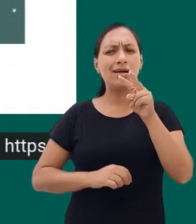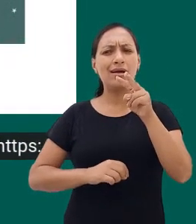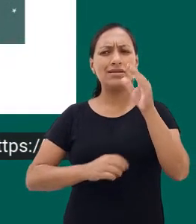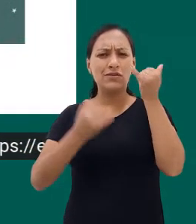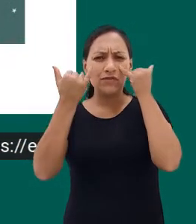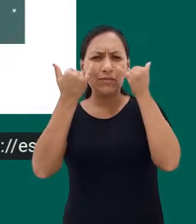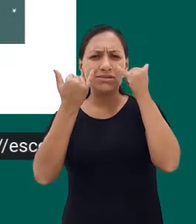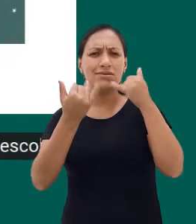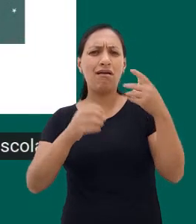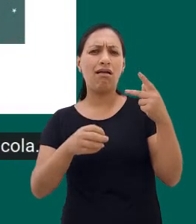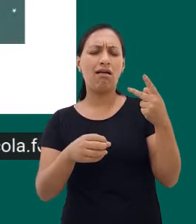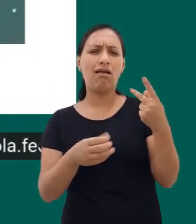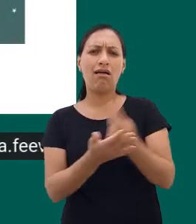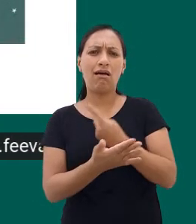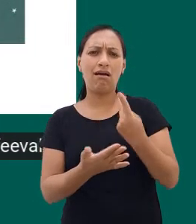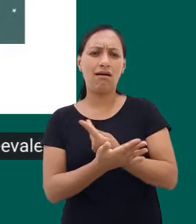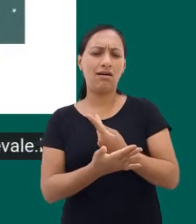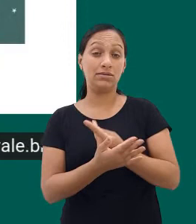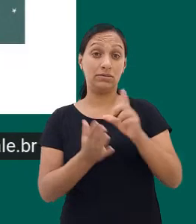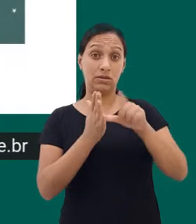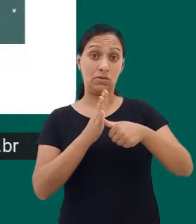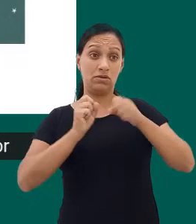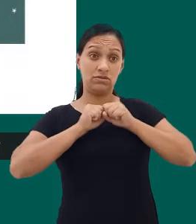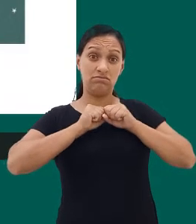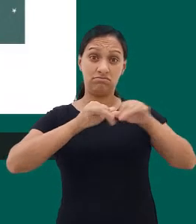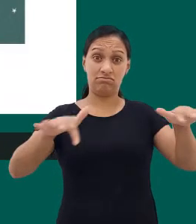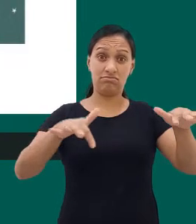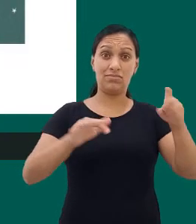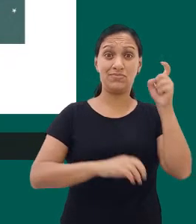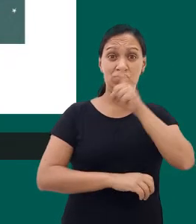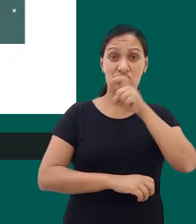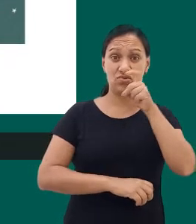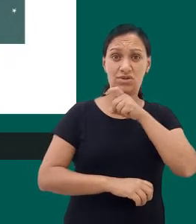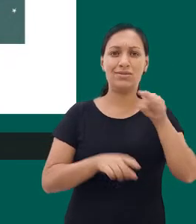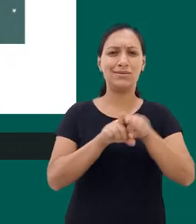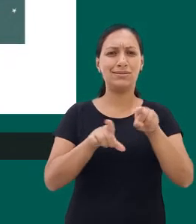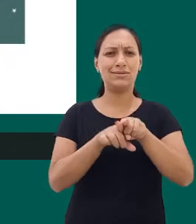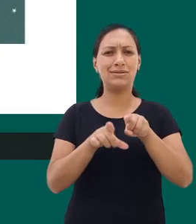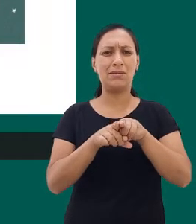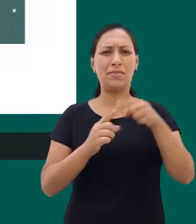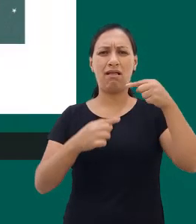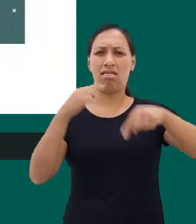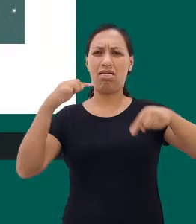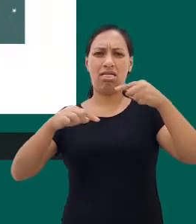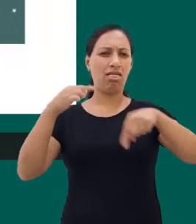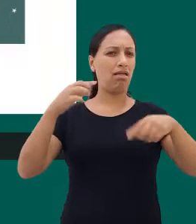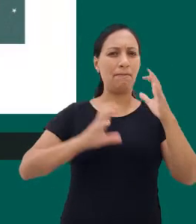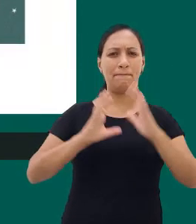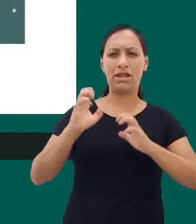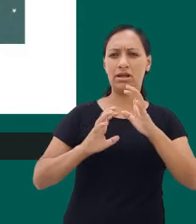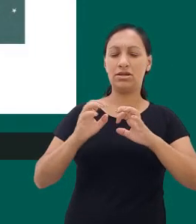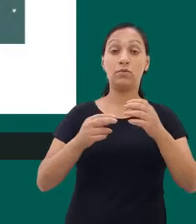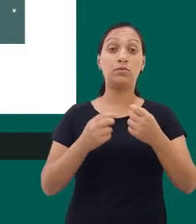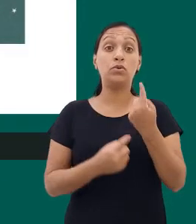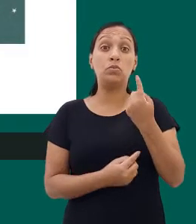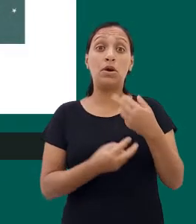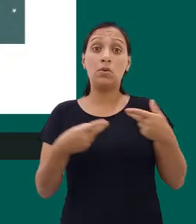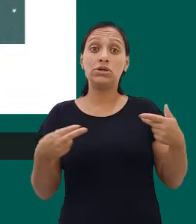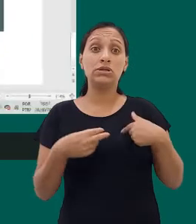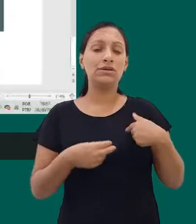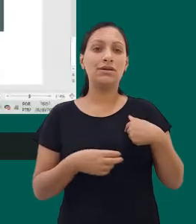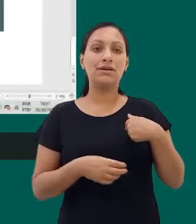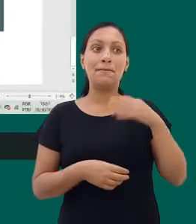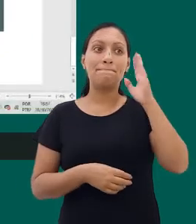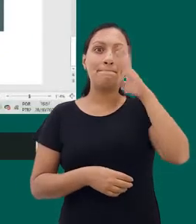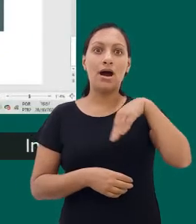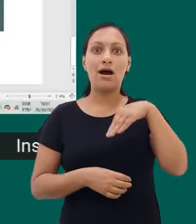incorreta, assim acabando por espalhar fake news e causando discórdia por algo que simplesmente foi